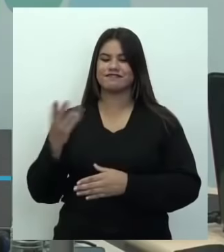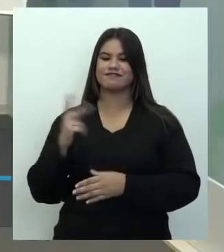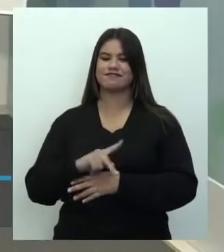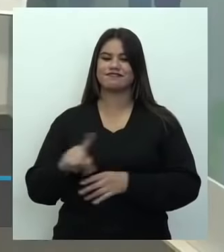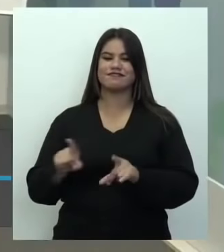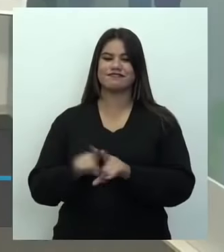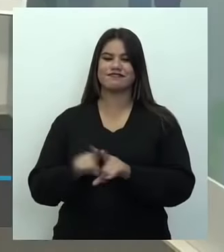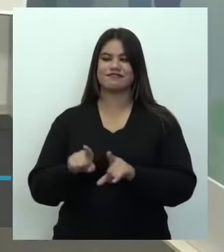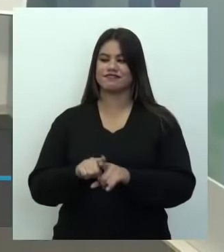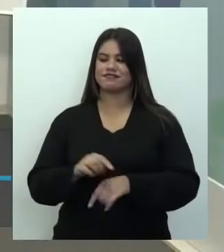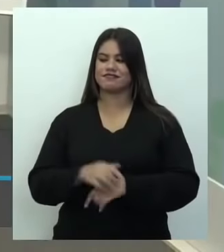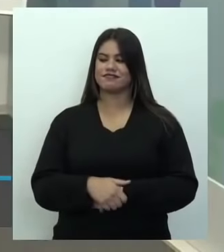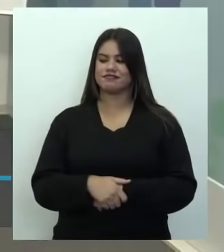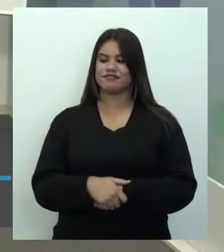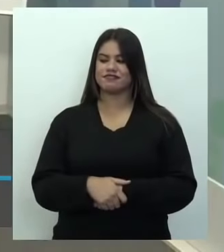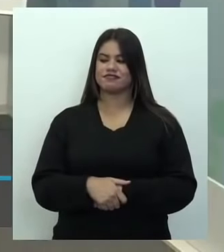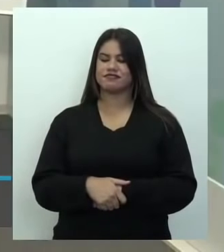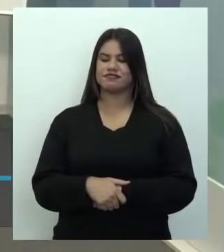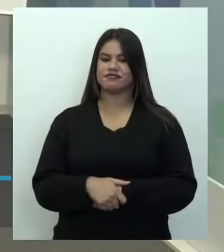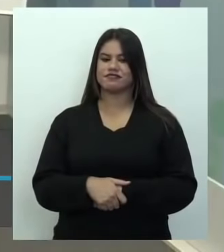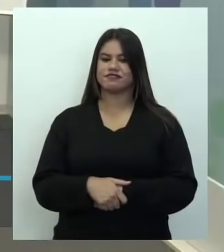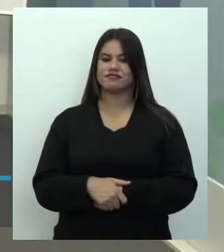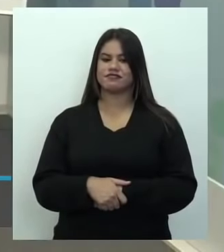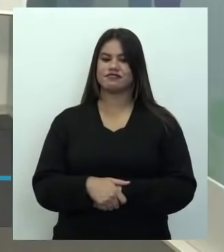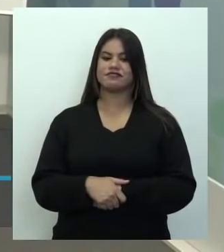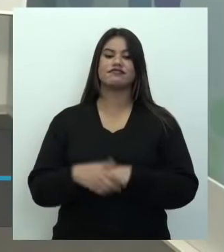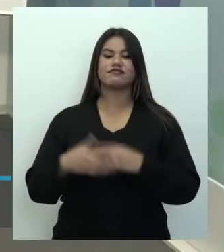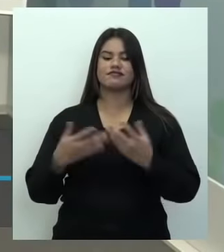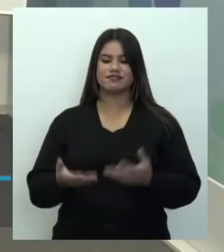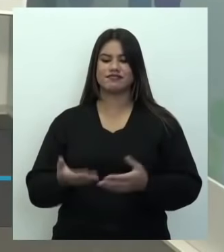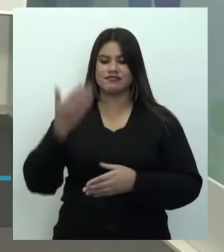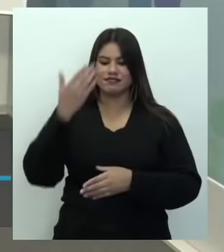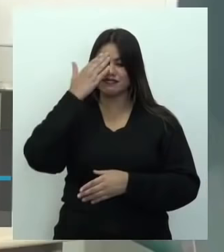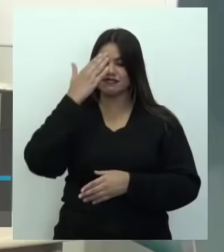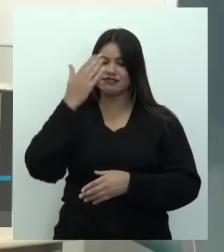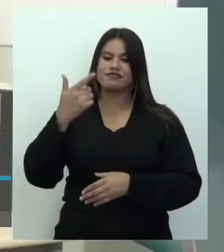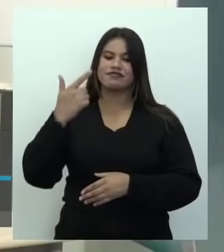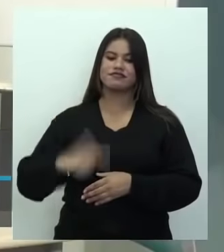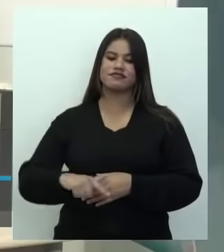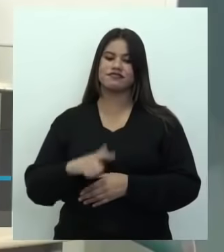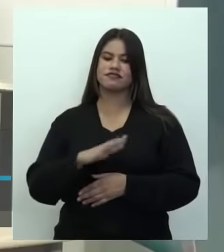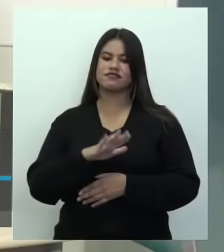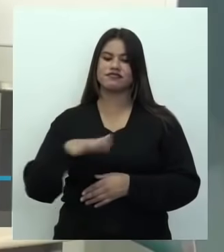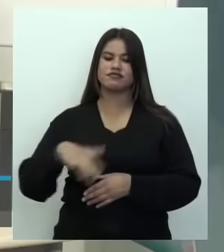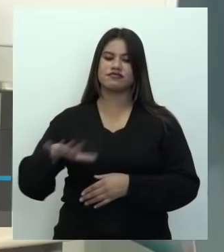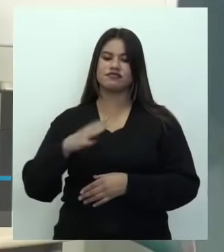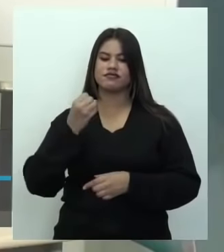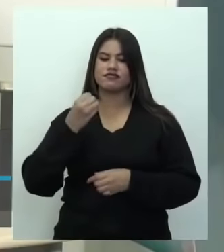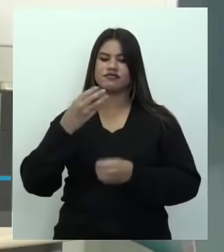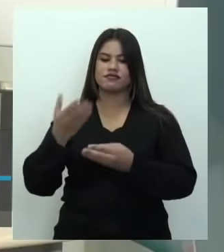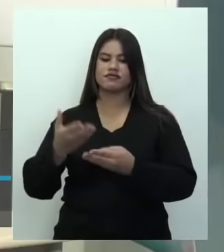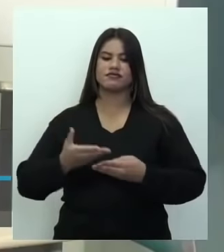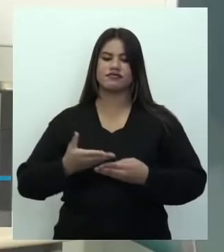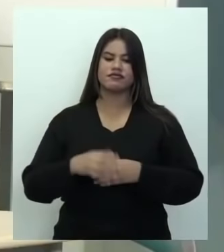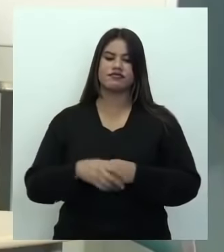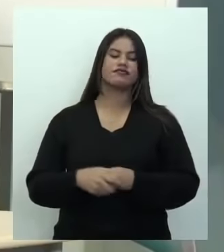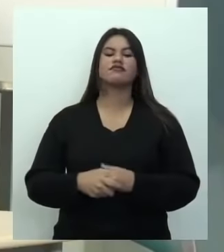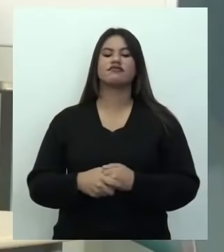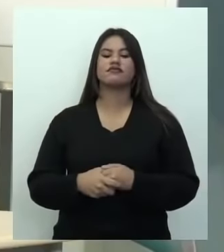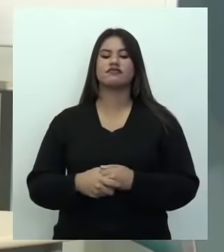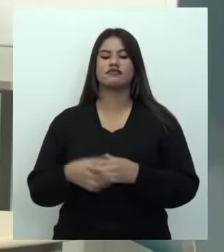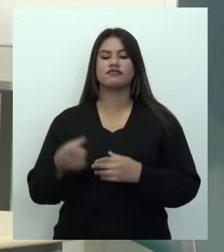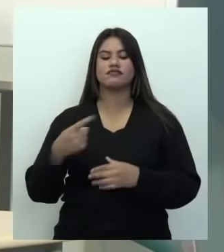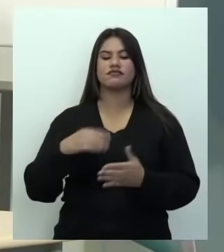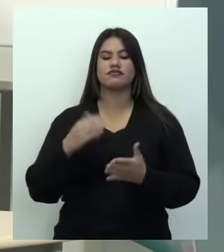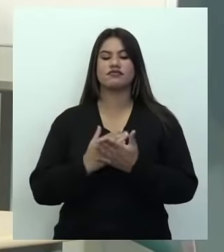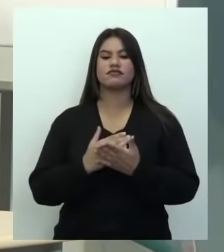Professora? Obrigada, professora. Né? Mais uma vez, sejam todos bem-vindos. Nós vamos dar início aí à nossa aula, mas